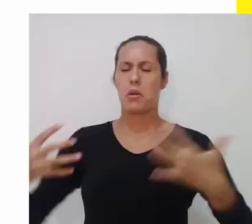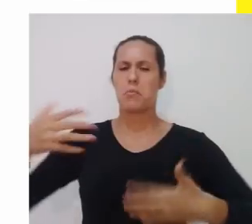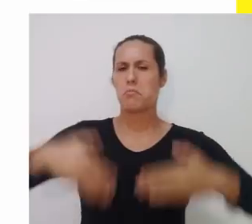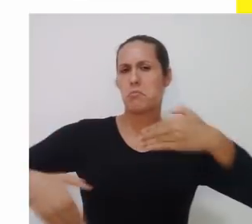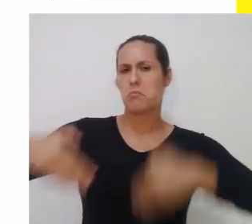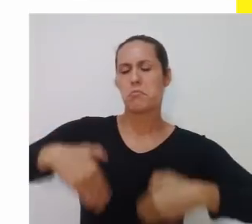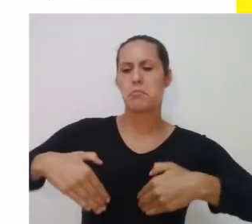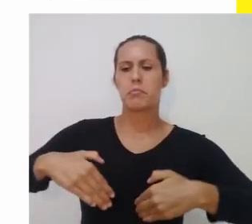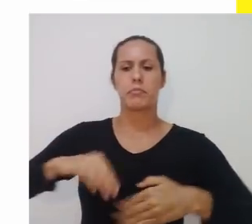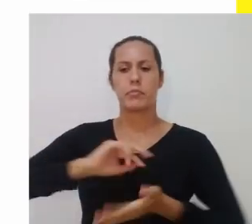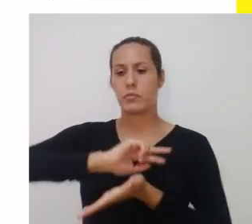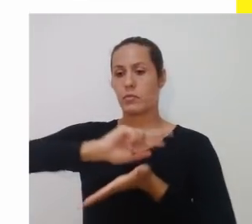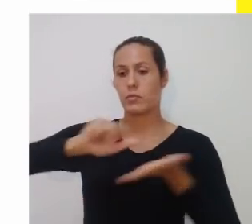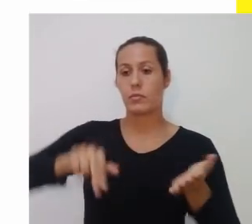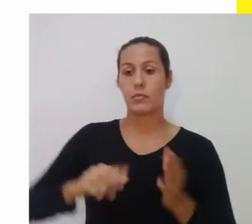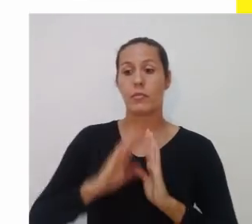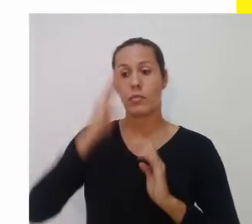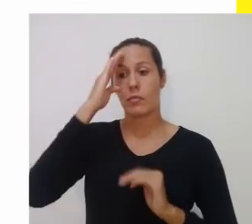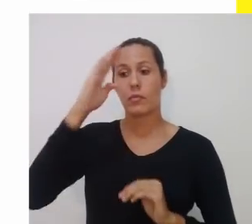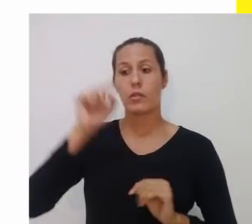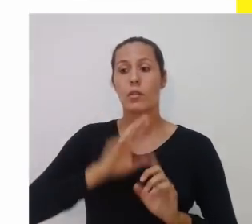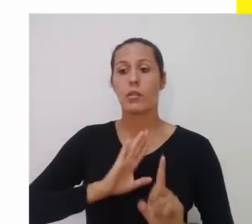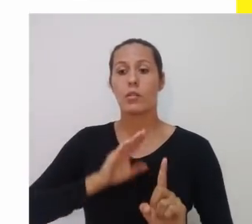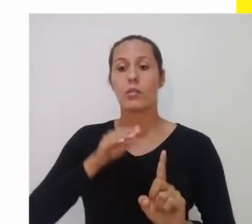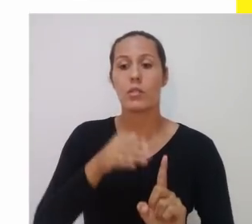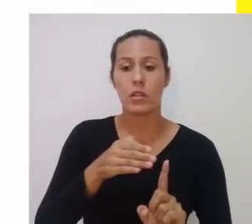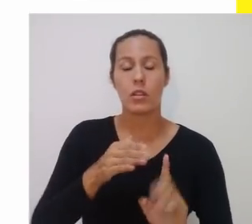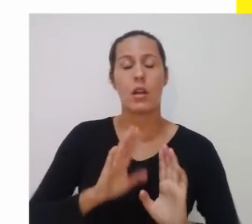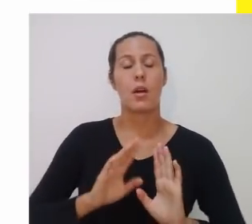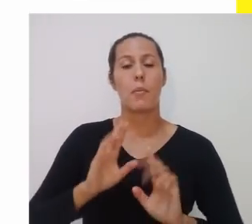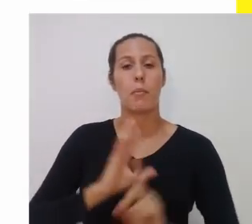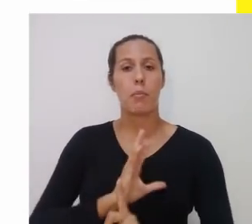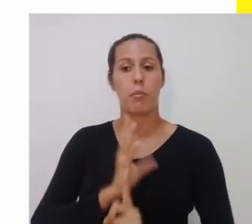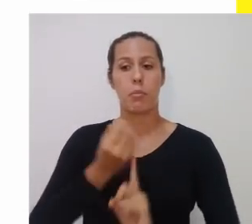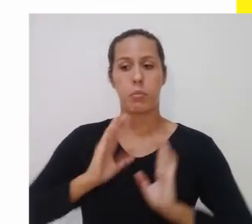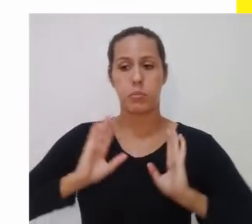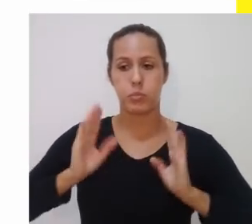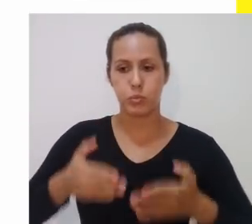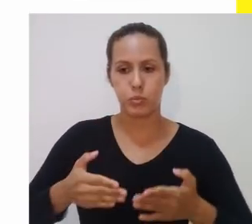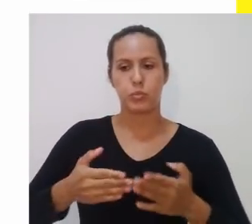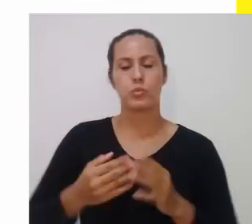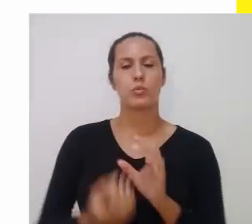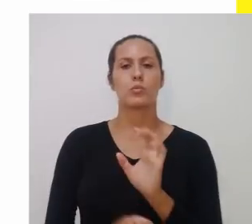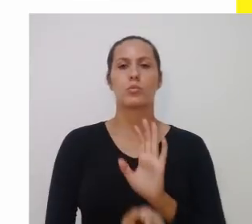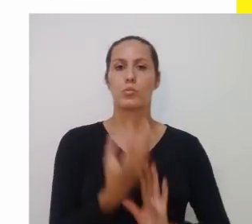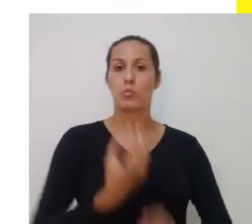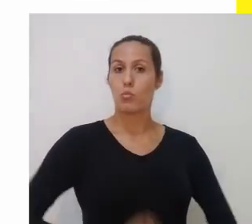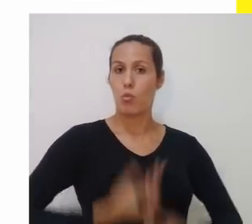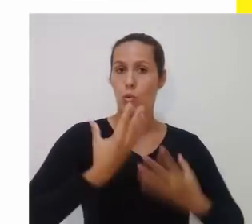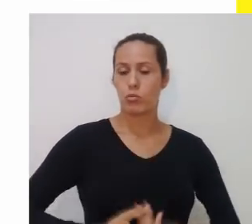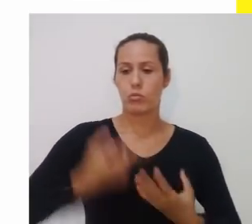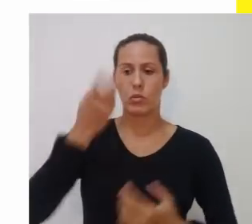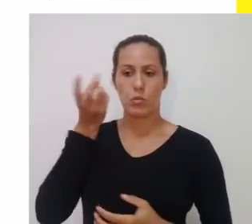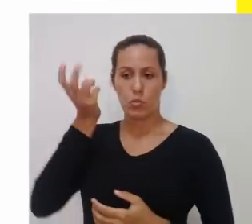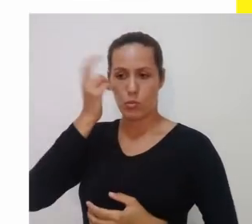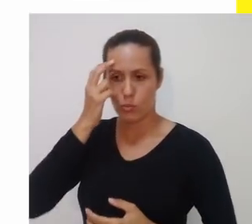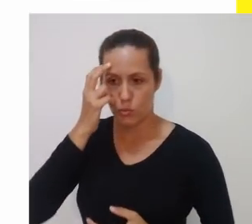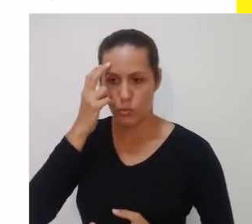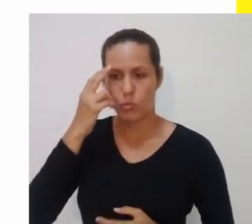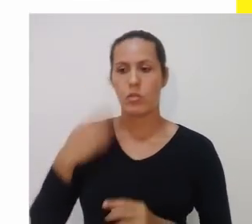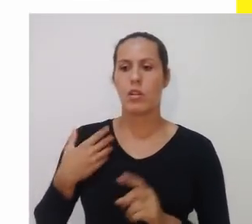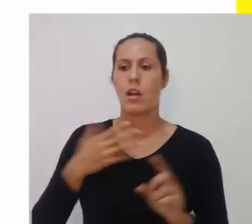batalhas de slam, etc. Sobretudo aquelas vinculadas a manifestações artísticas,